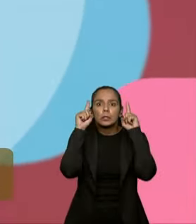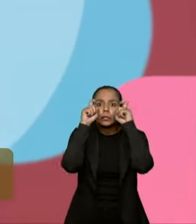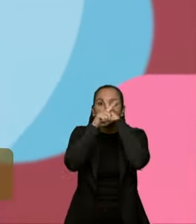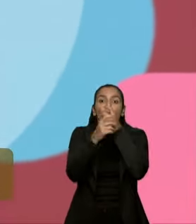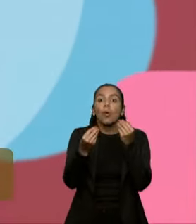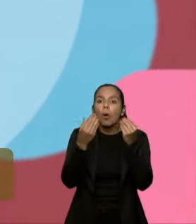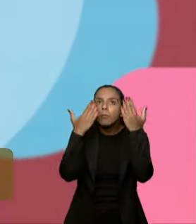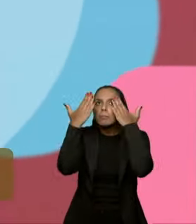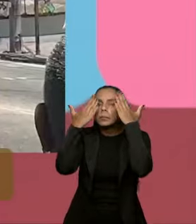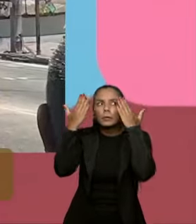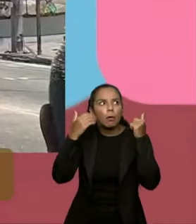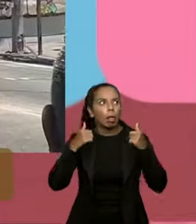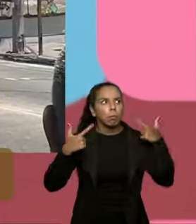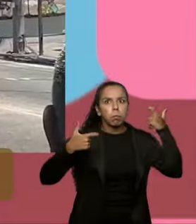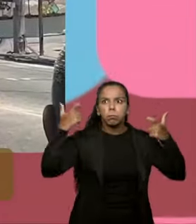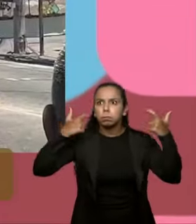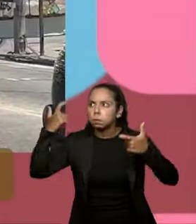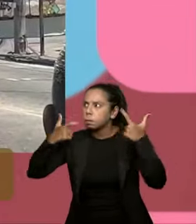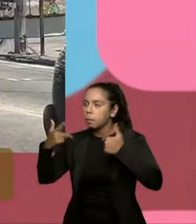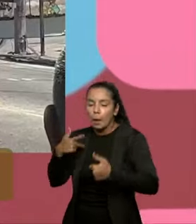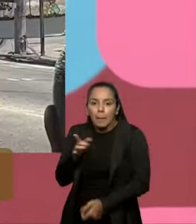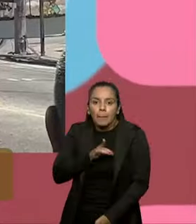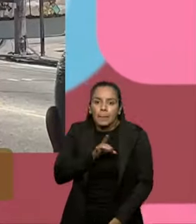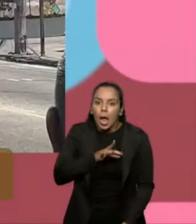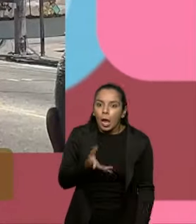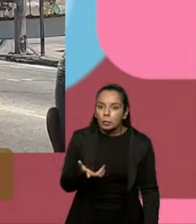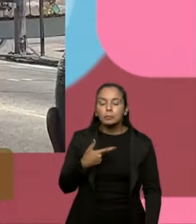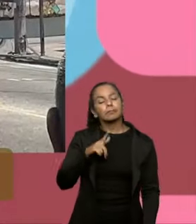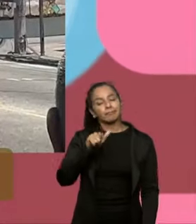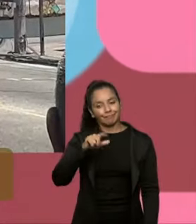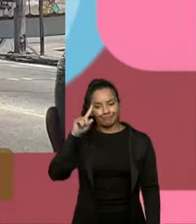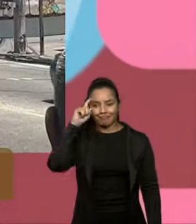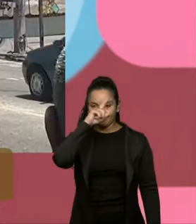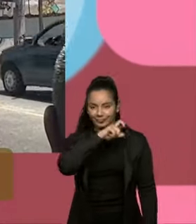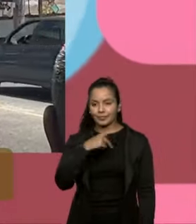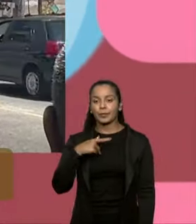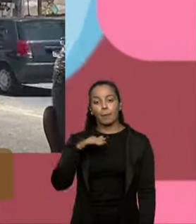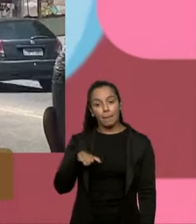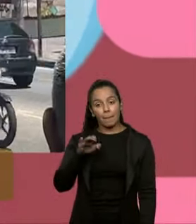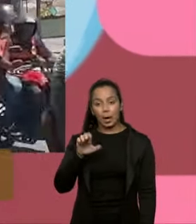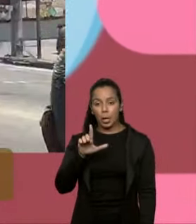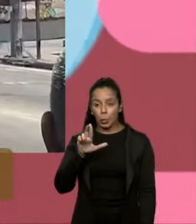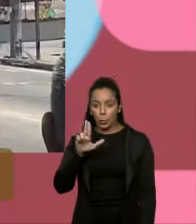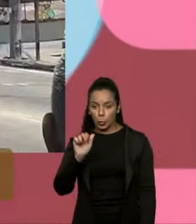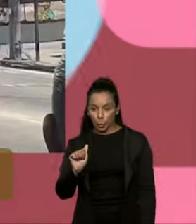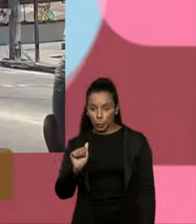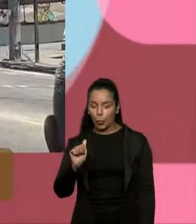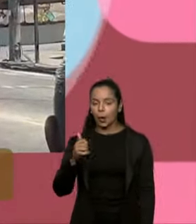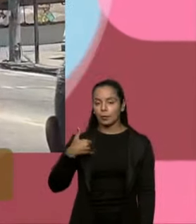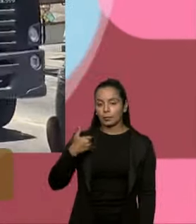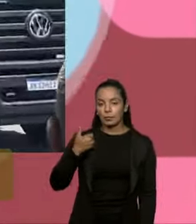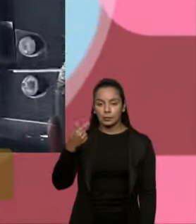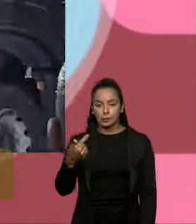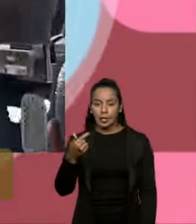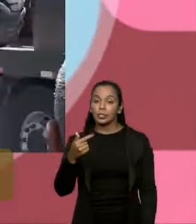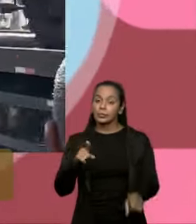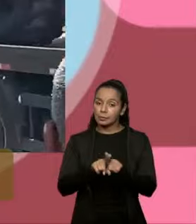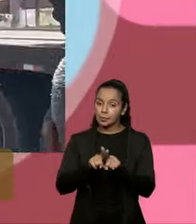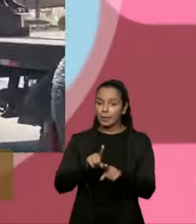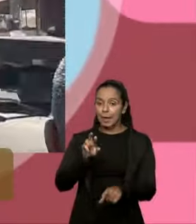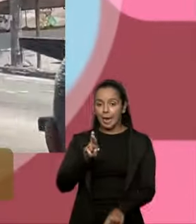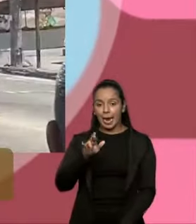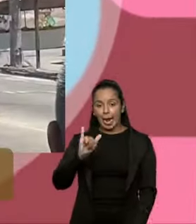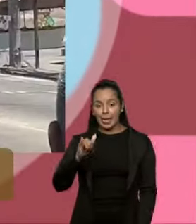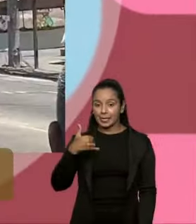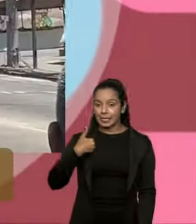psicologicamente, Andresa? É muito difícil. Eu sou mãe da Lua, de 7 anos, e do Raí, de 4 anos. O Raí